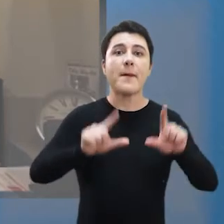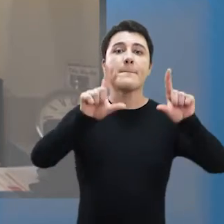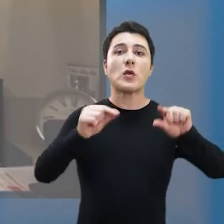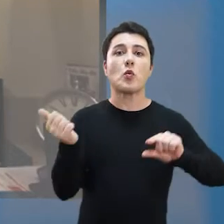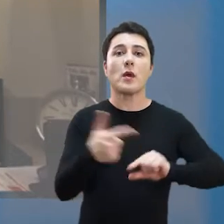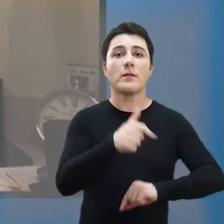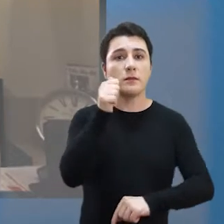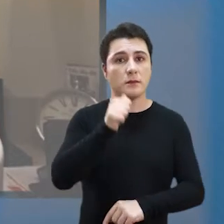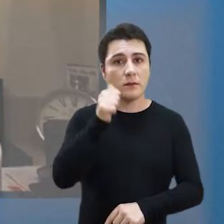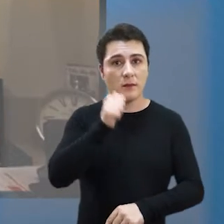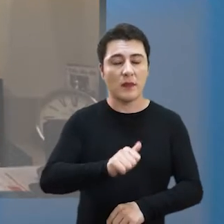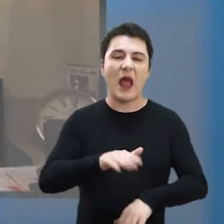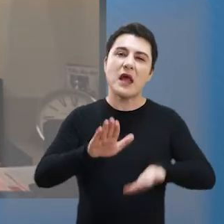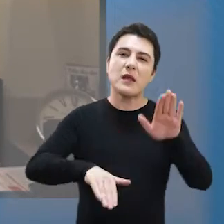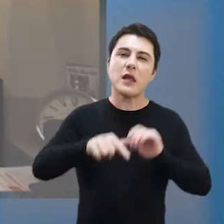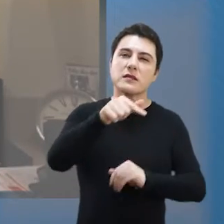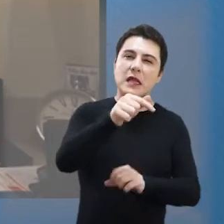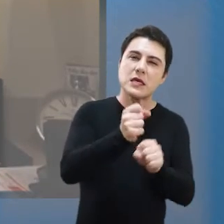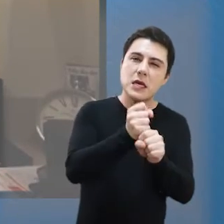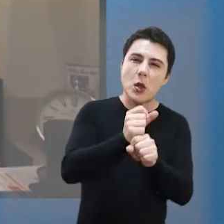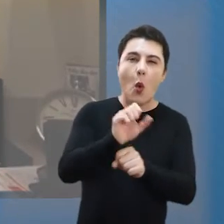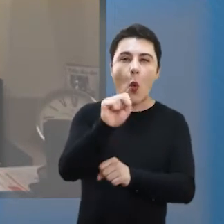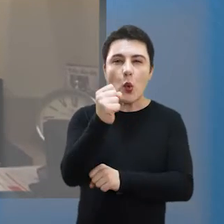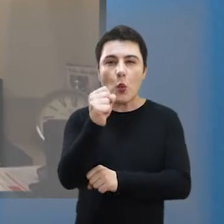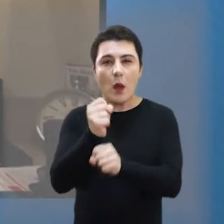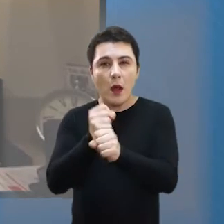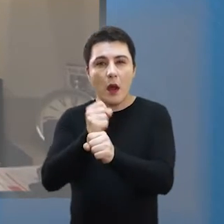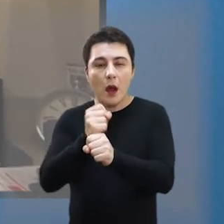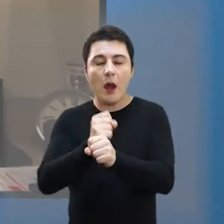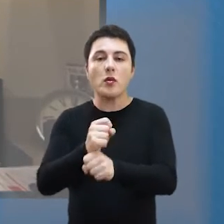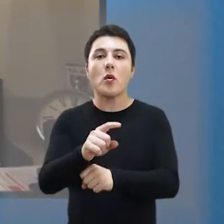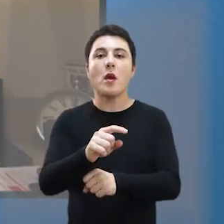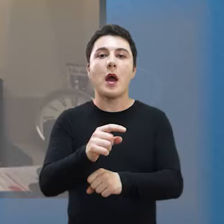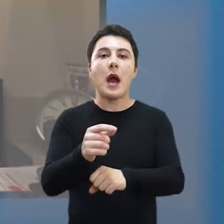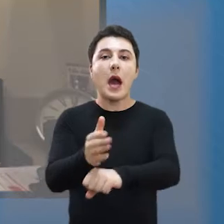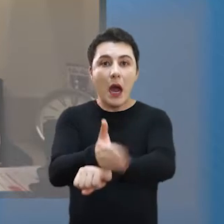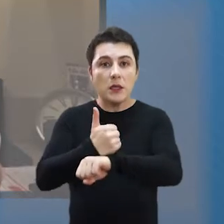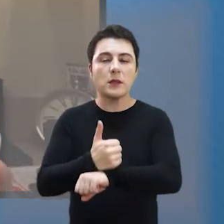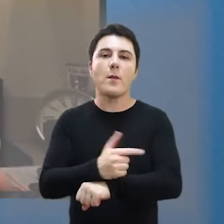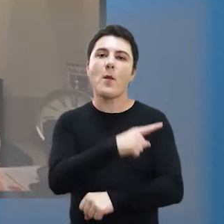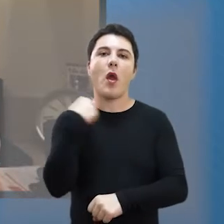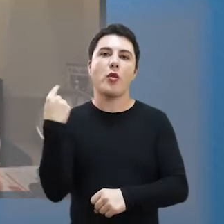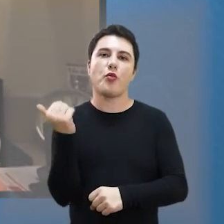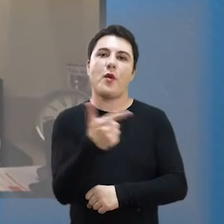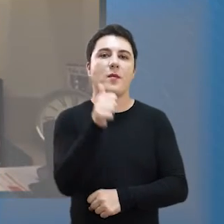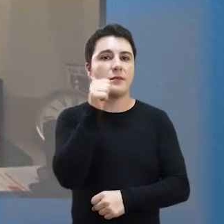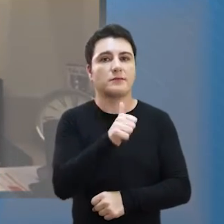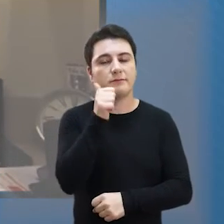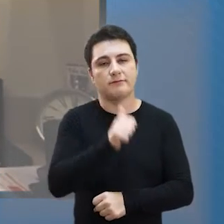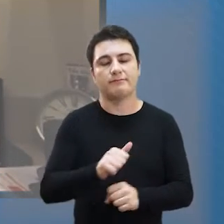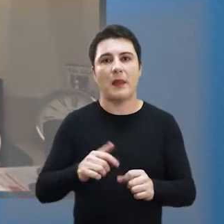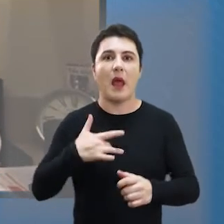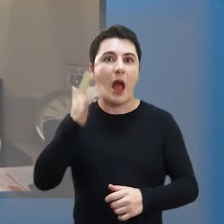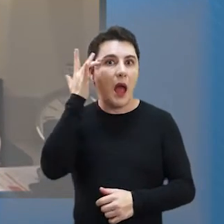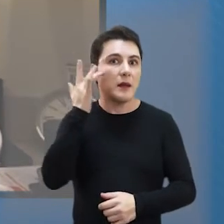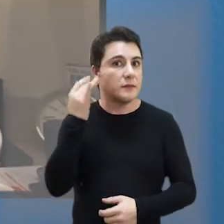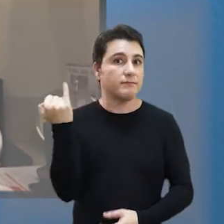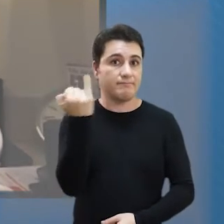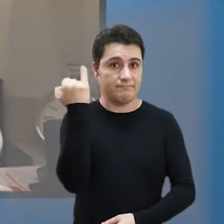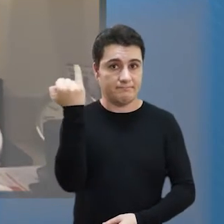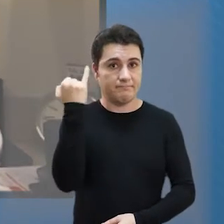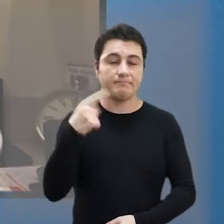menos do que as mulheres. O homem morre de 7 a 8 anos mais cedo do que as mulheres. Então, é isso que é importante. Eu acho